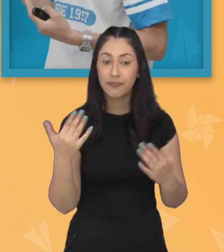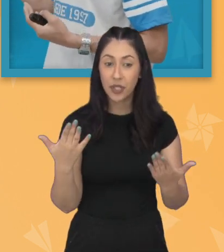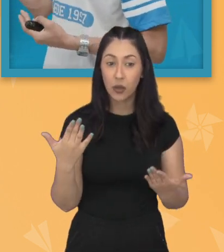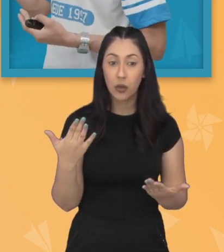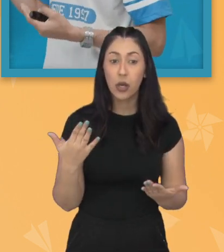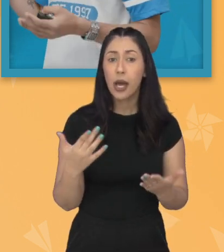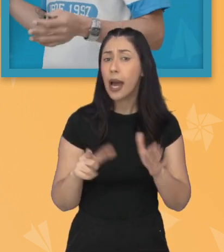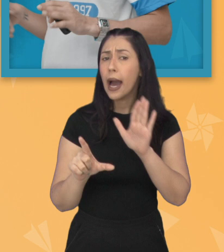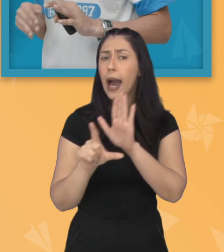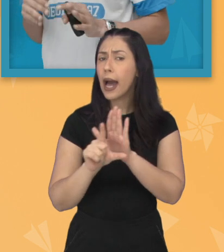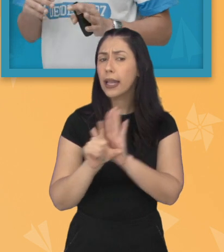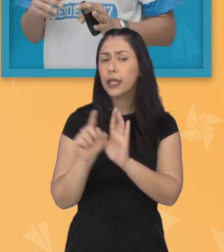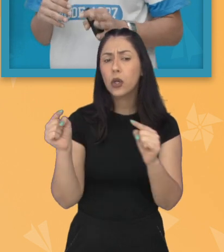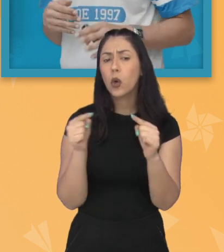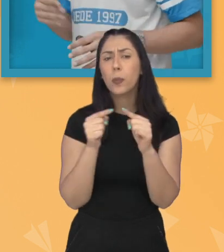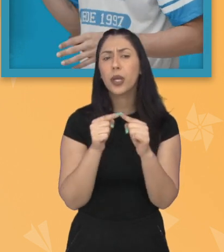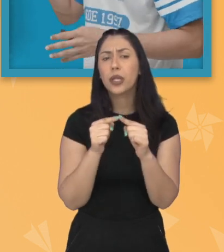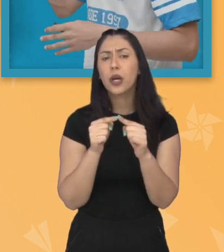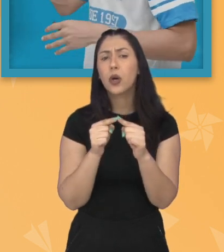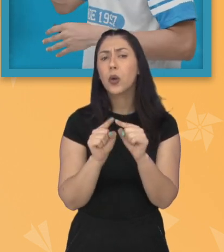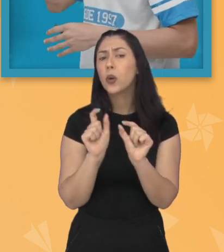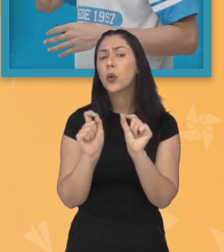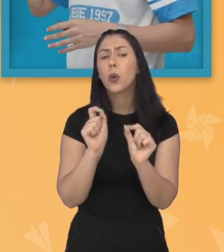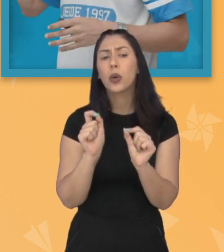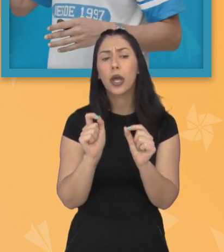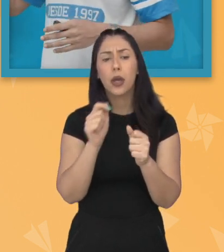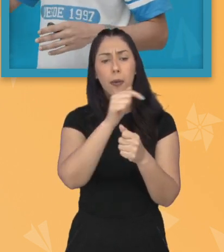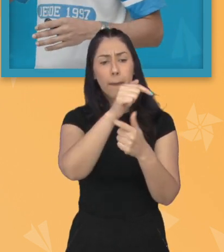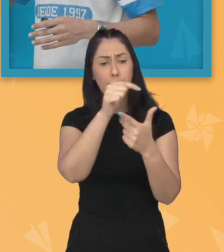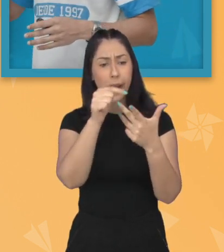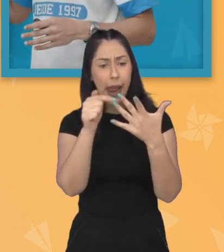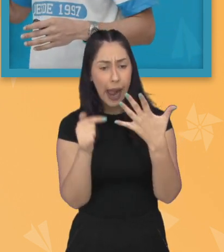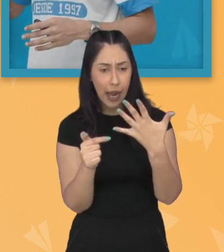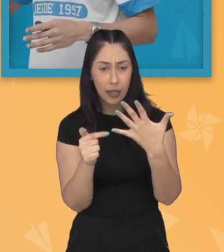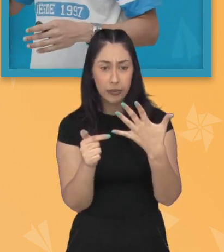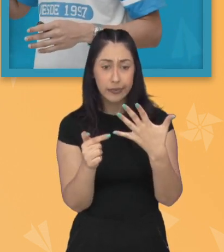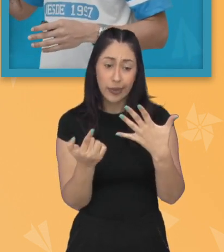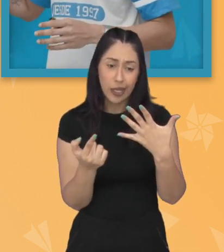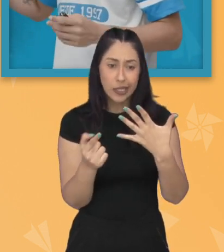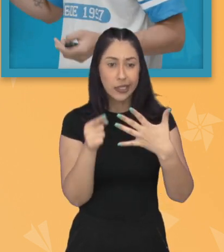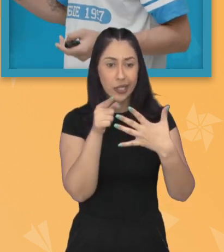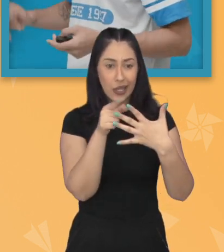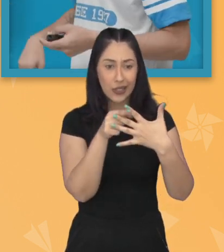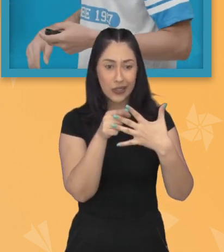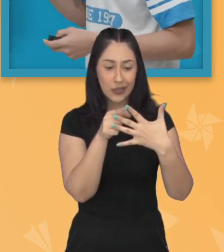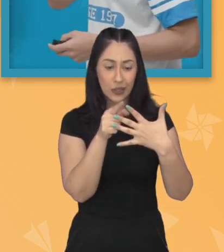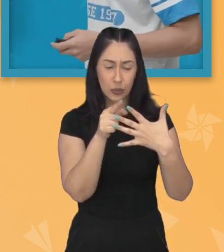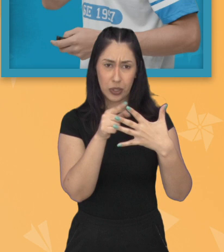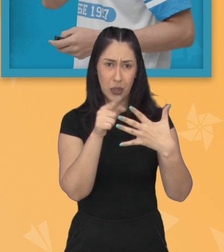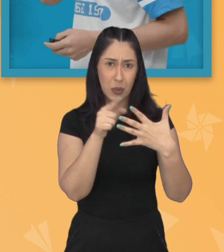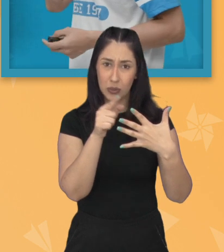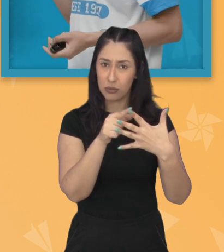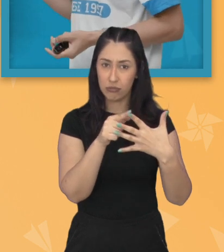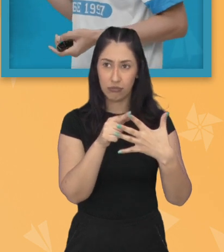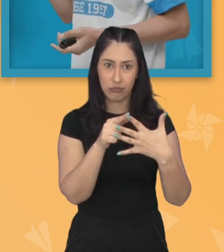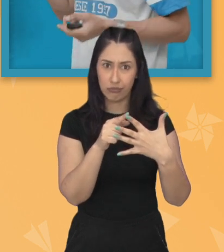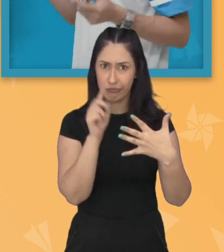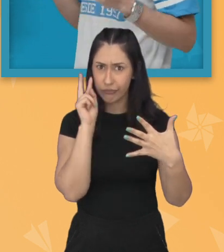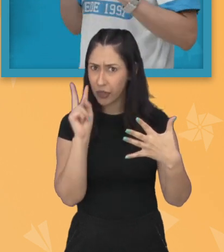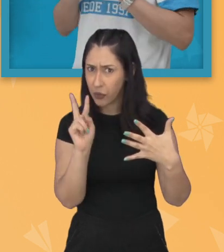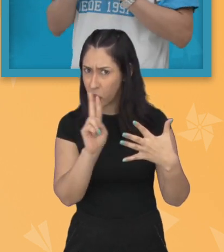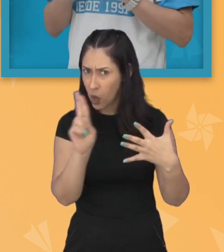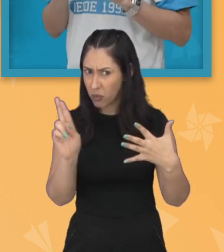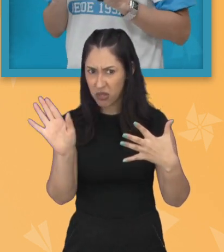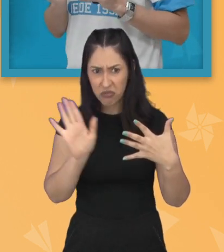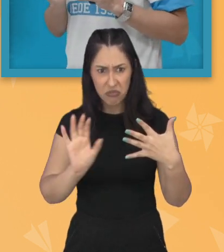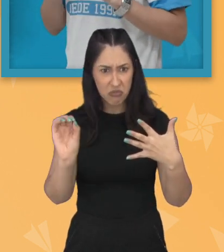não tem nada a ver nem com Dalton nem com Richter. Né? Lembrando que Dalton é o Dalton aqui dos modelos atômicos. Bom, a gente tem